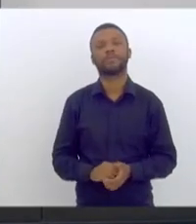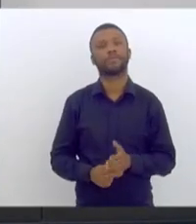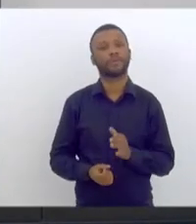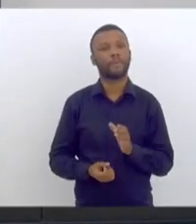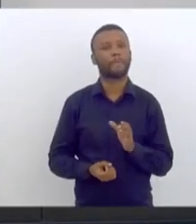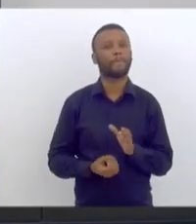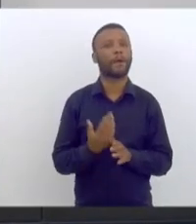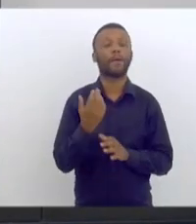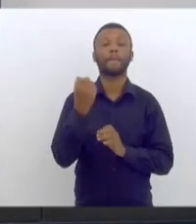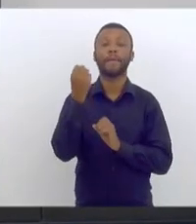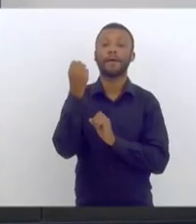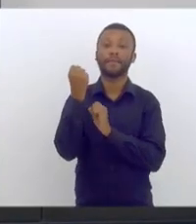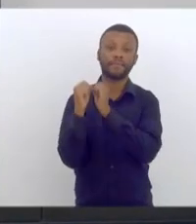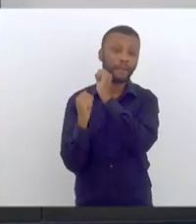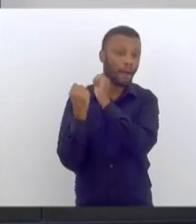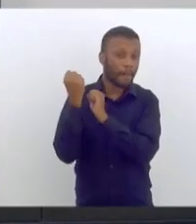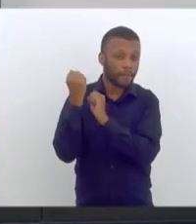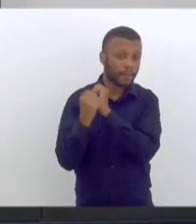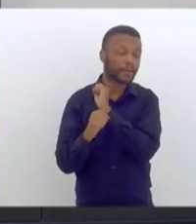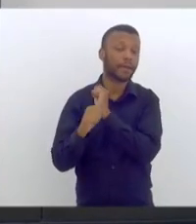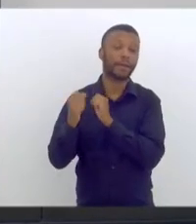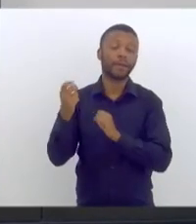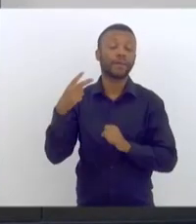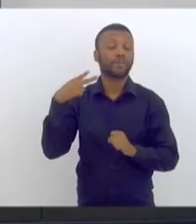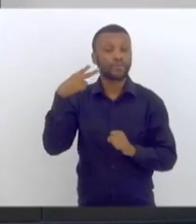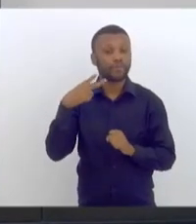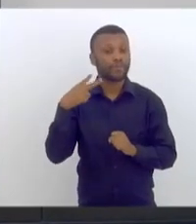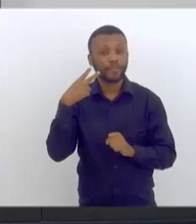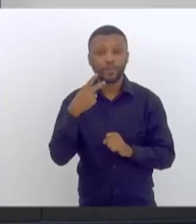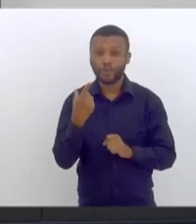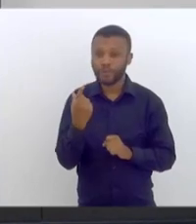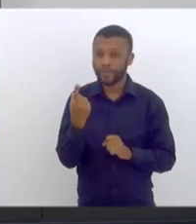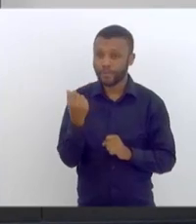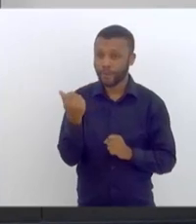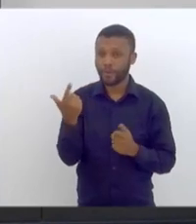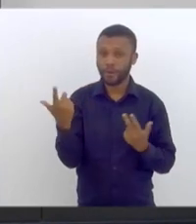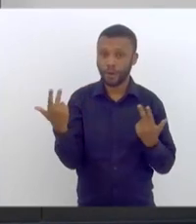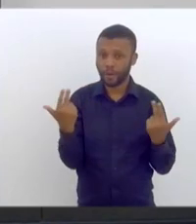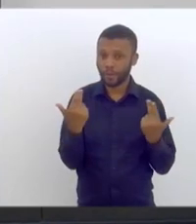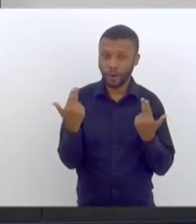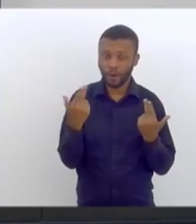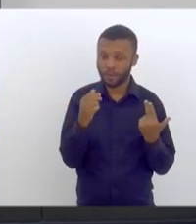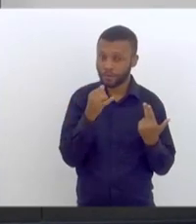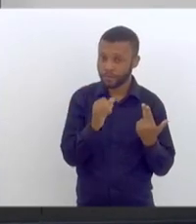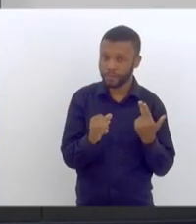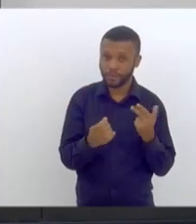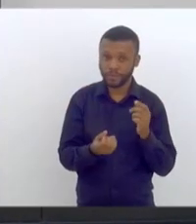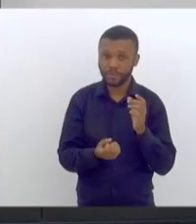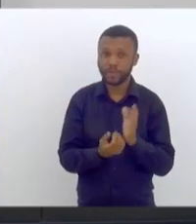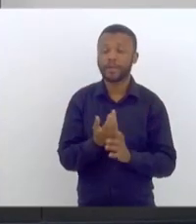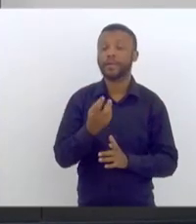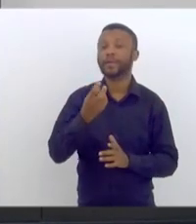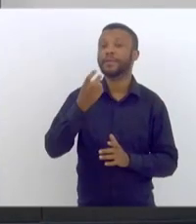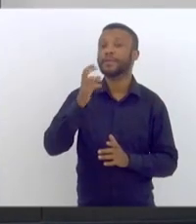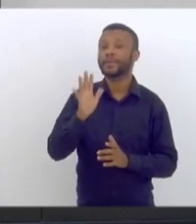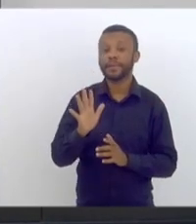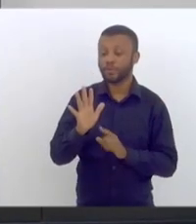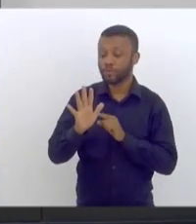uma fábrica de vidro com o mesmo investimento com Automação já era cinco empregos